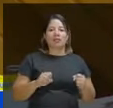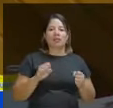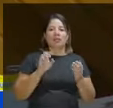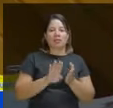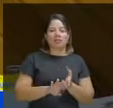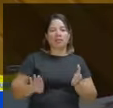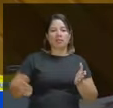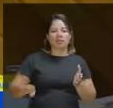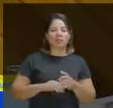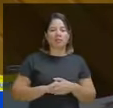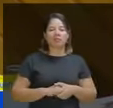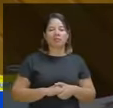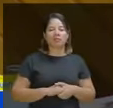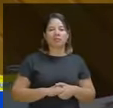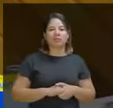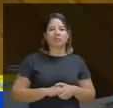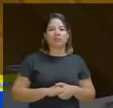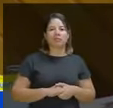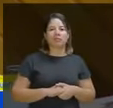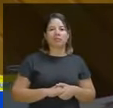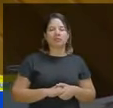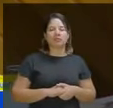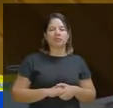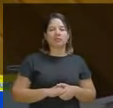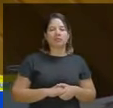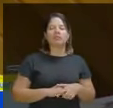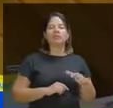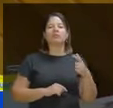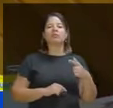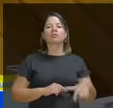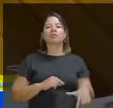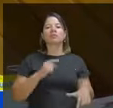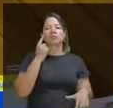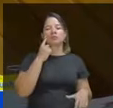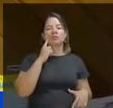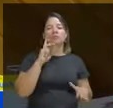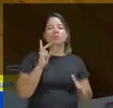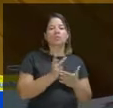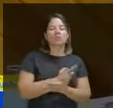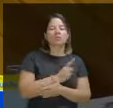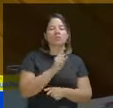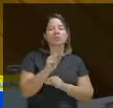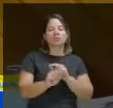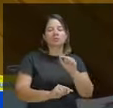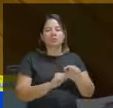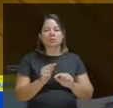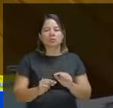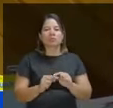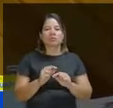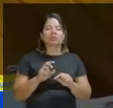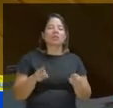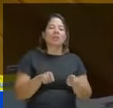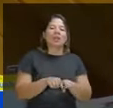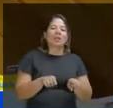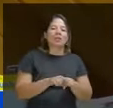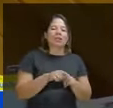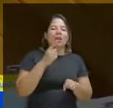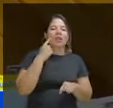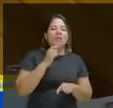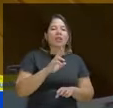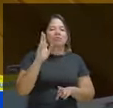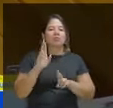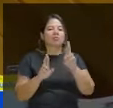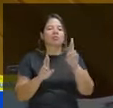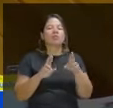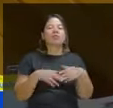nessa via excepcional. Por fim, não se verifica presente nenhuma causa de extinção da punibilidade ou da ausência de indícios de autoria